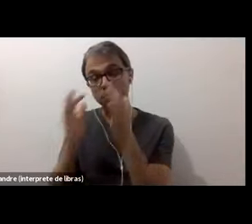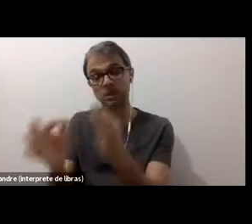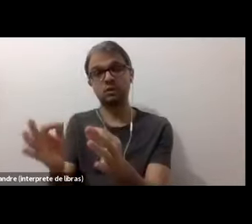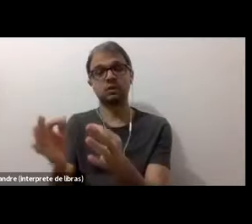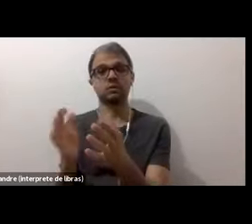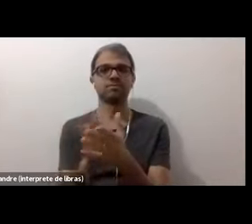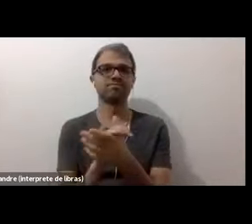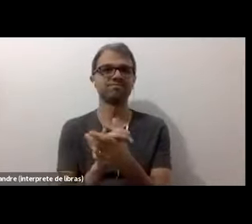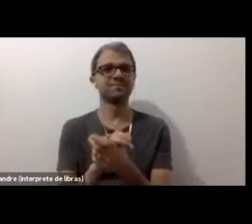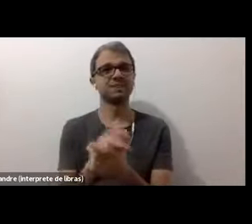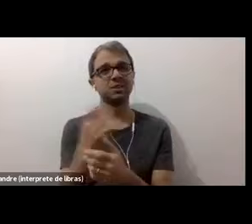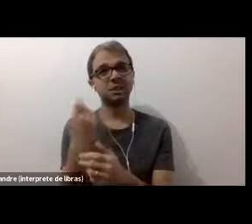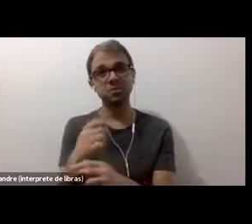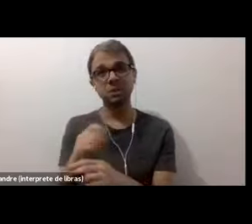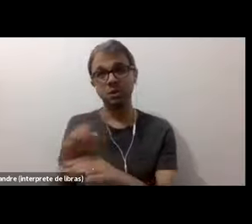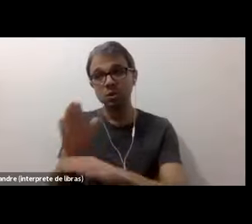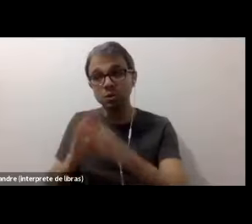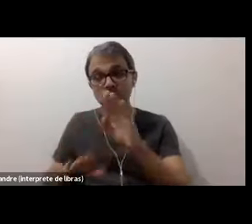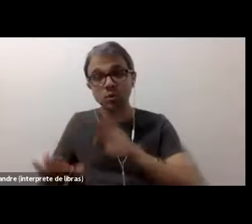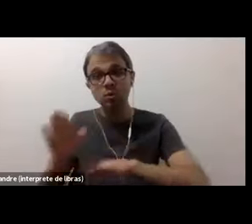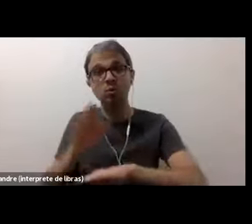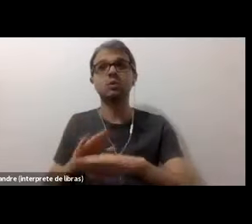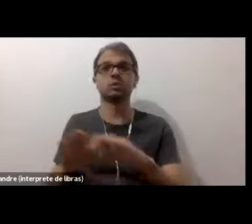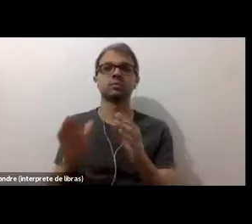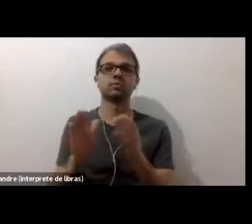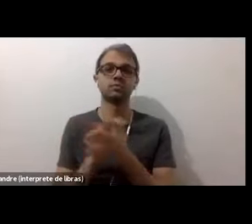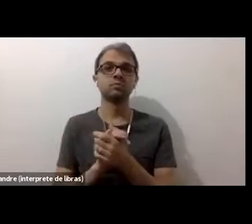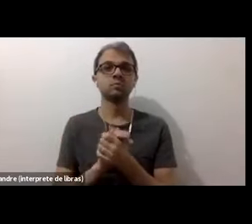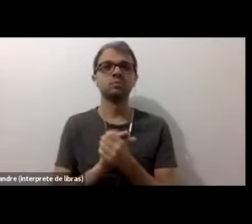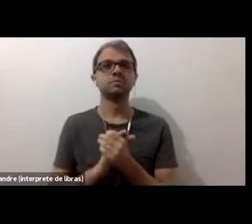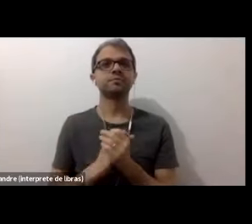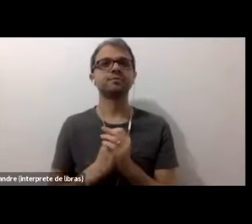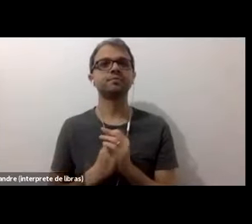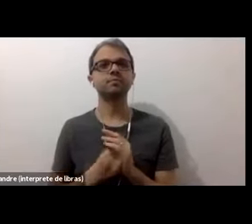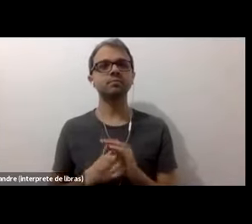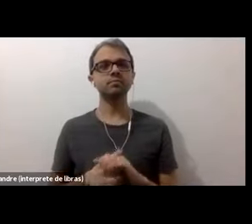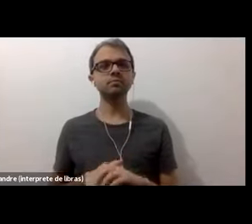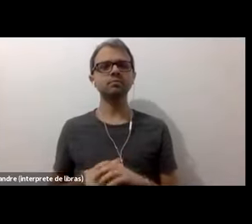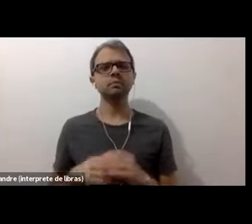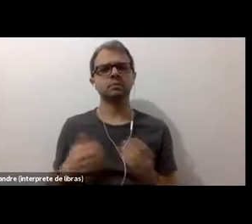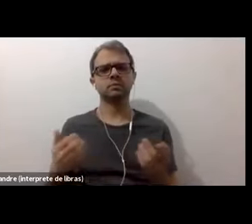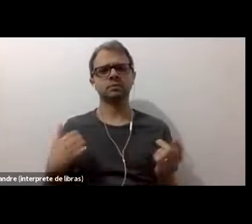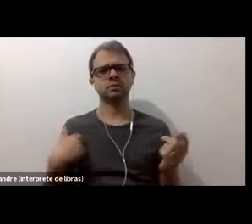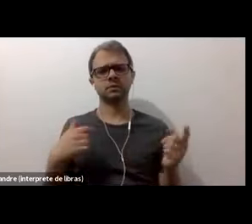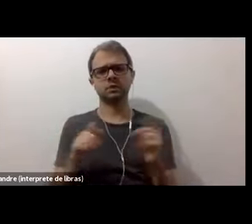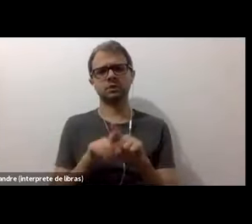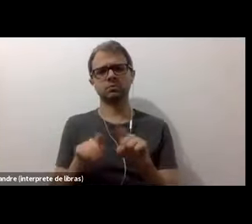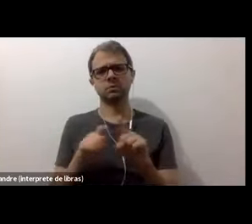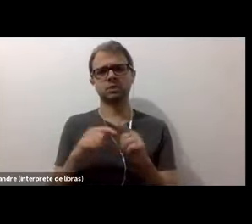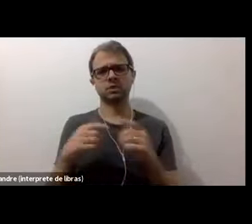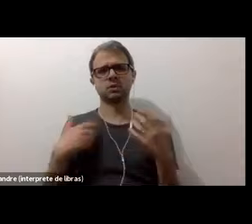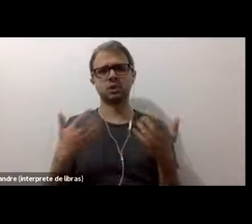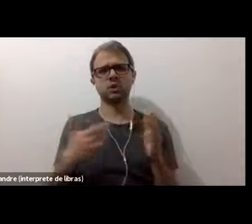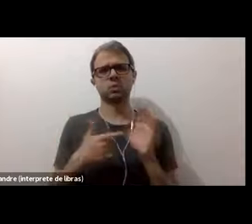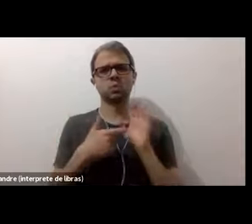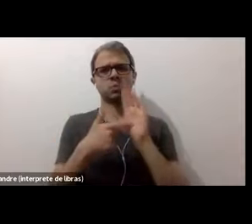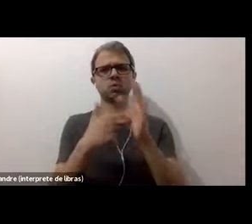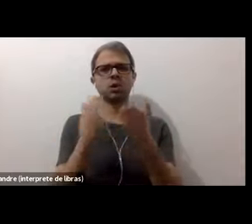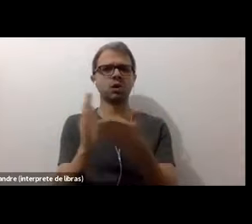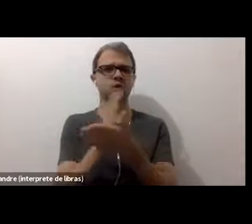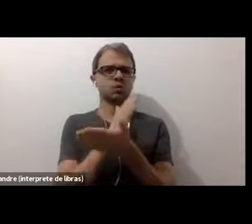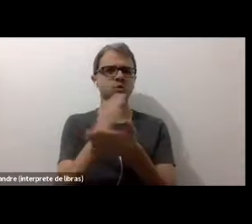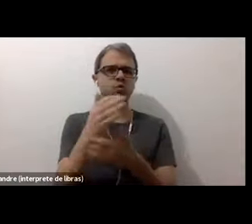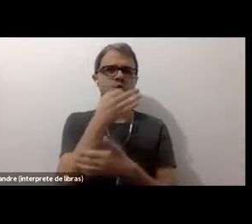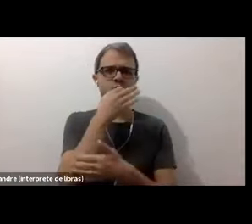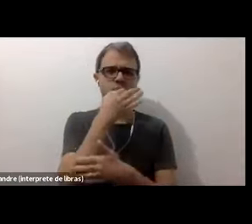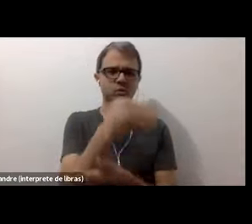alguma forma, né? Eu trouxe alguns apontamentos que eu tenho certeza que muitas famílias já fazem, mas